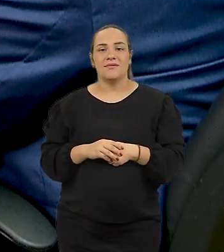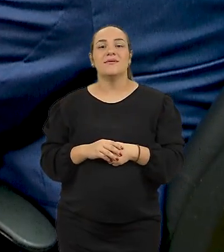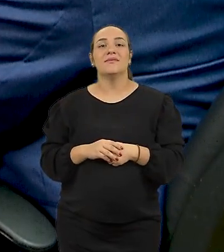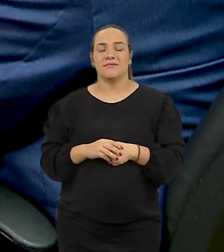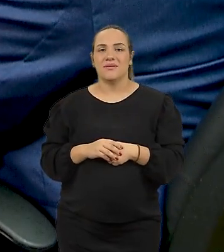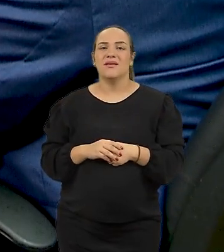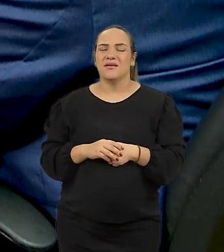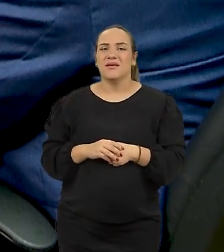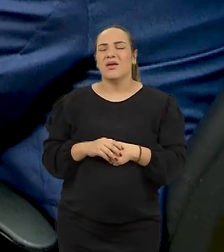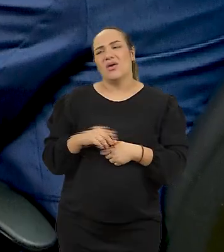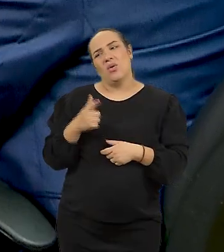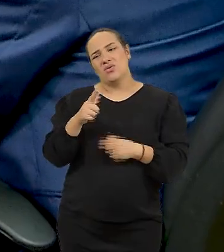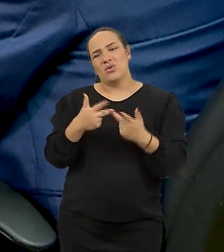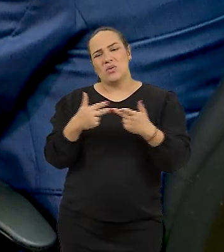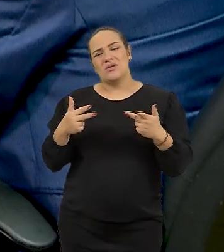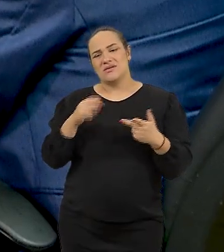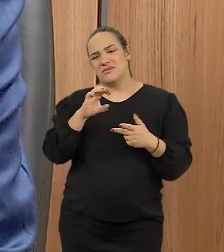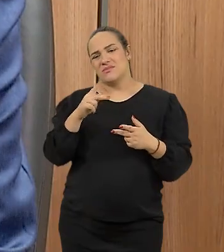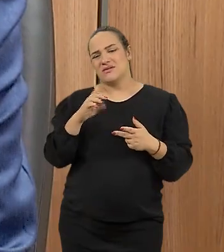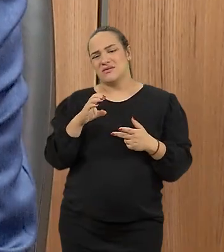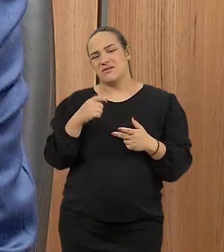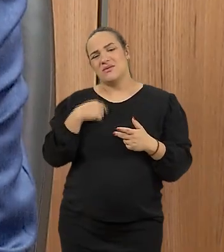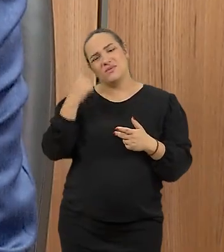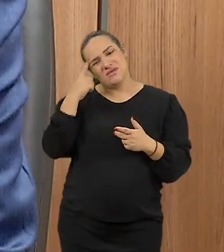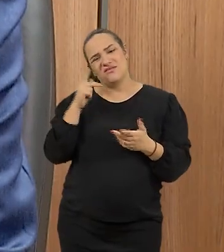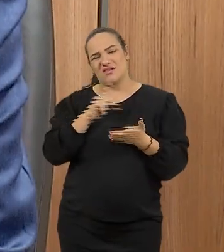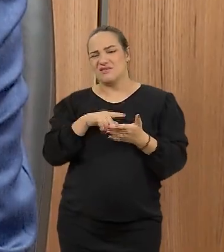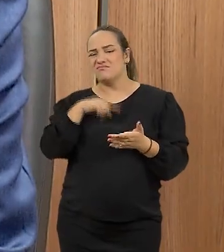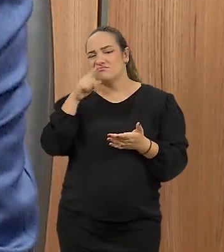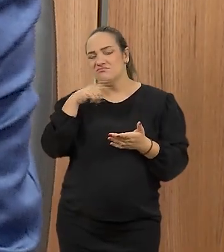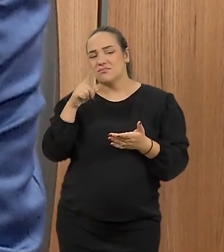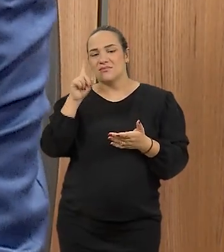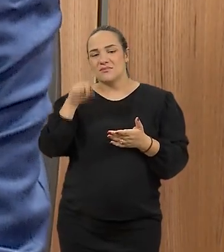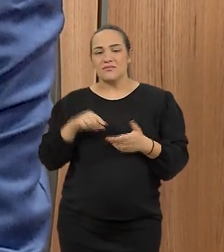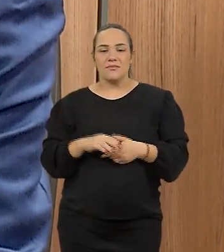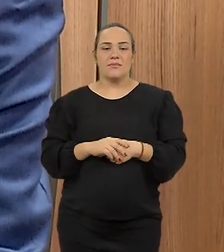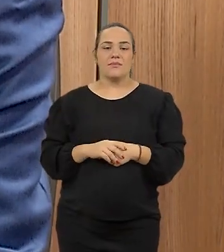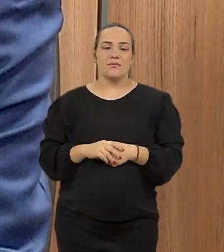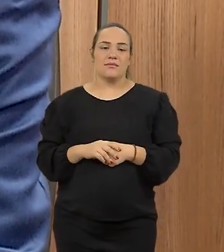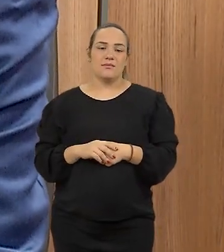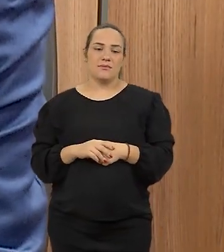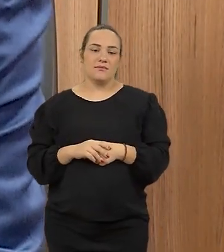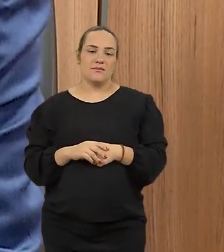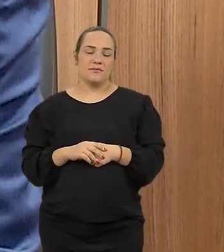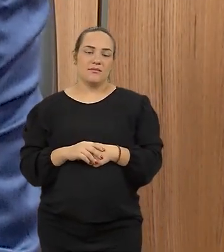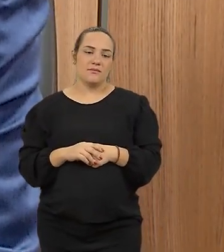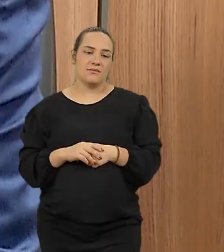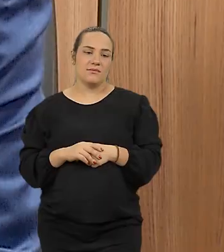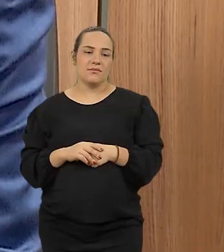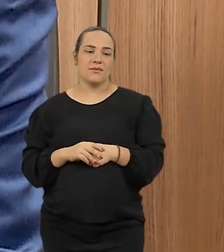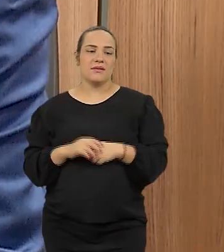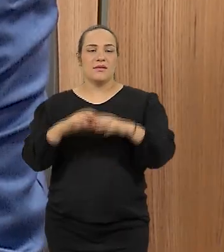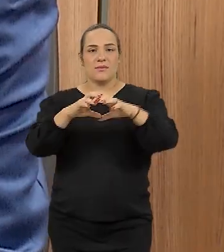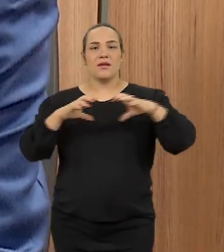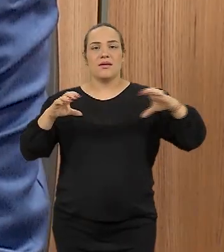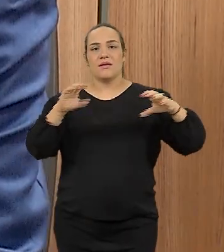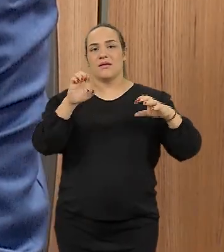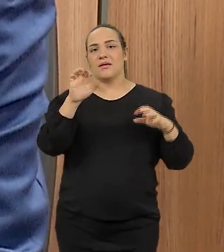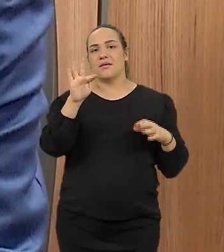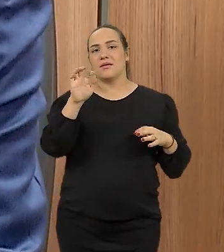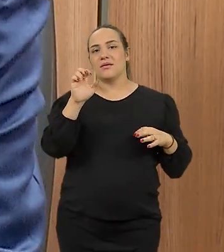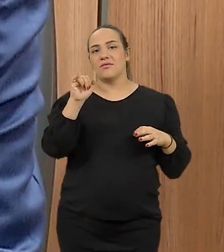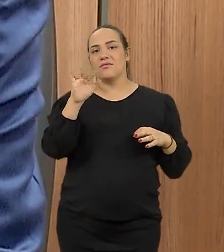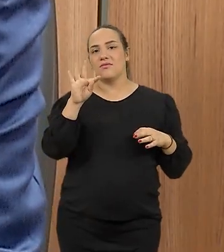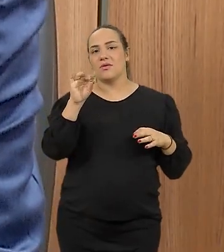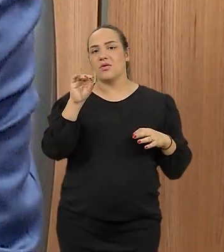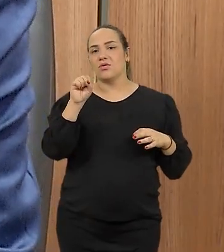law às avessas, né? Outra coisa que não vingou no código, eu posso dizer que essa foi que não vingou mesmo, é a estabilização da antecipação dos efeitos da tutela, que